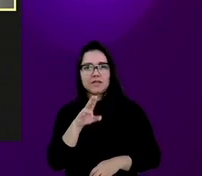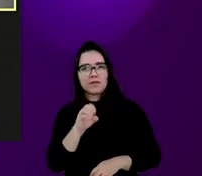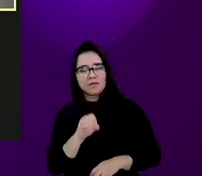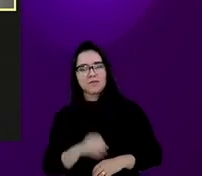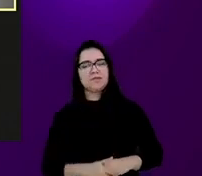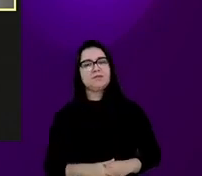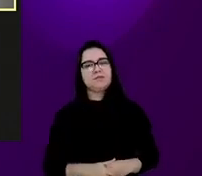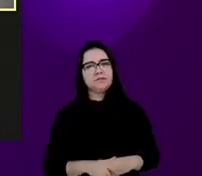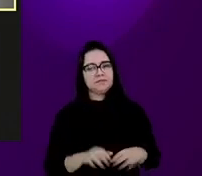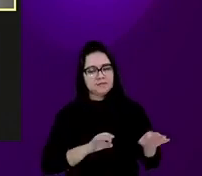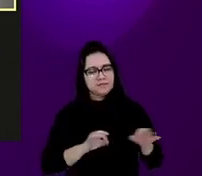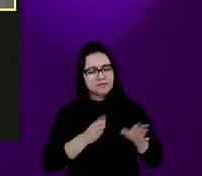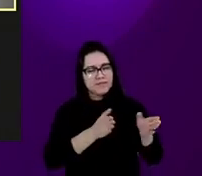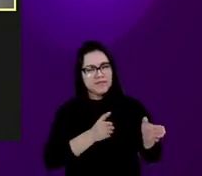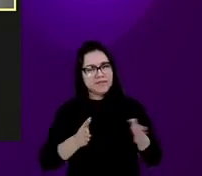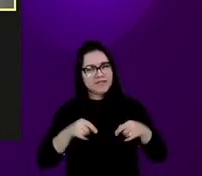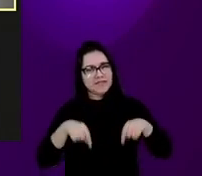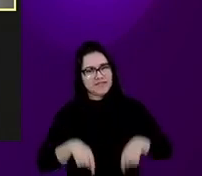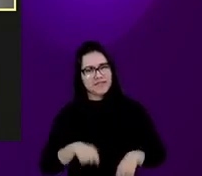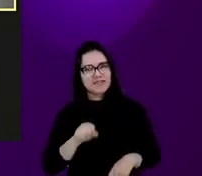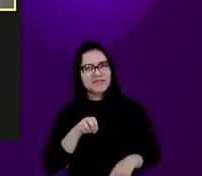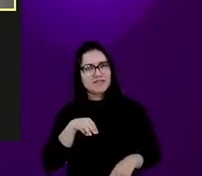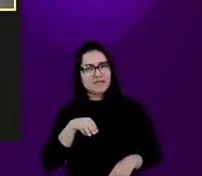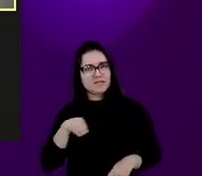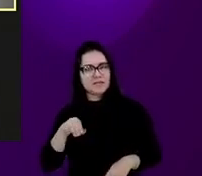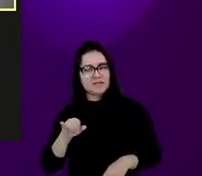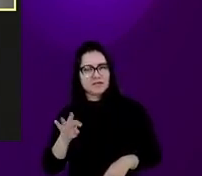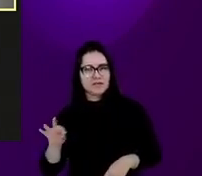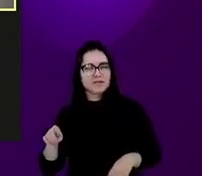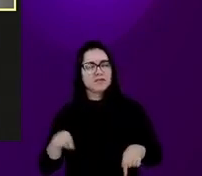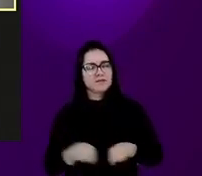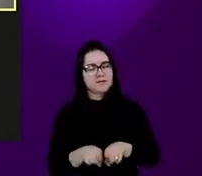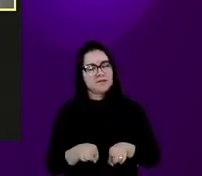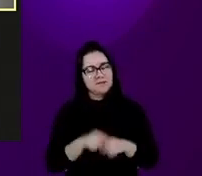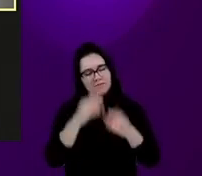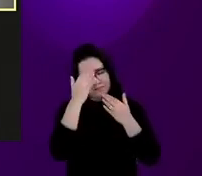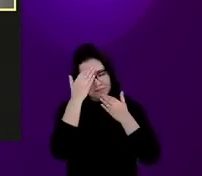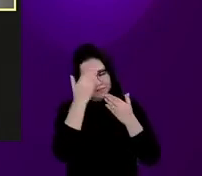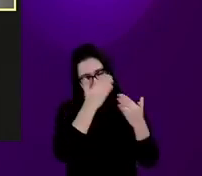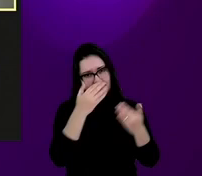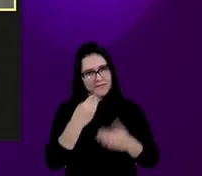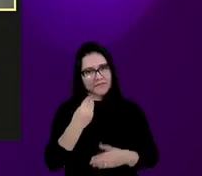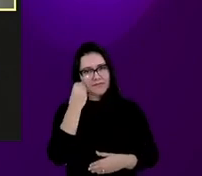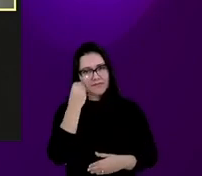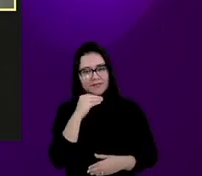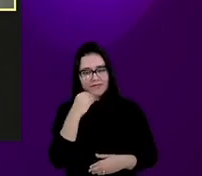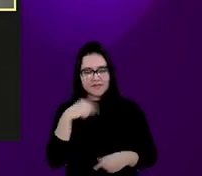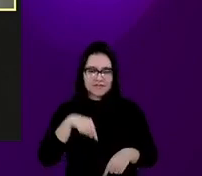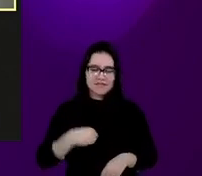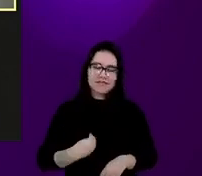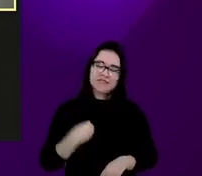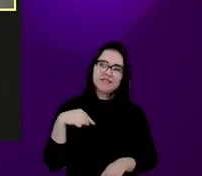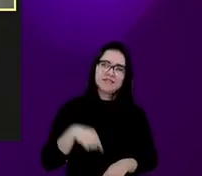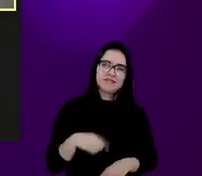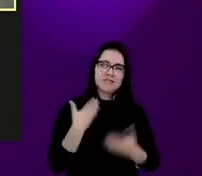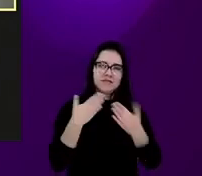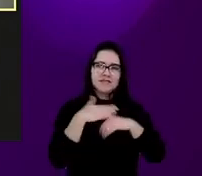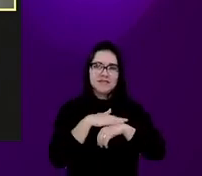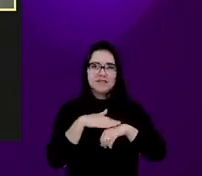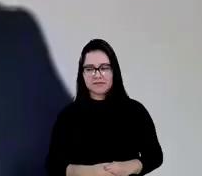à organização desse Summit da Américas pela oportunidade de eu estar aqui hoje conversando com vocês. Muito